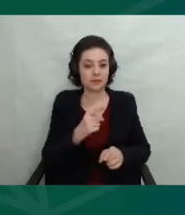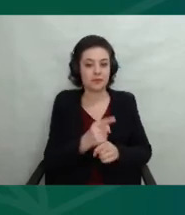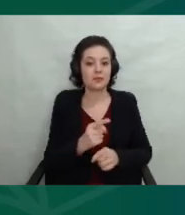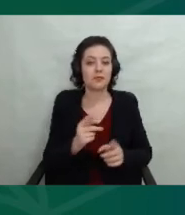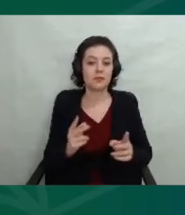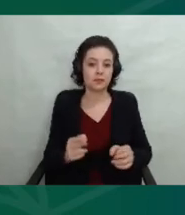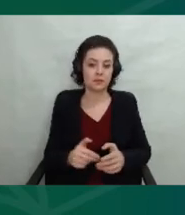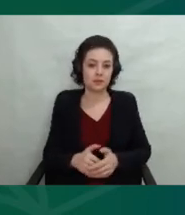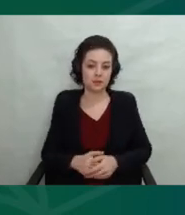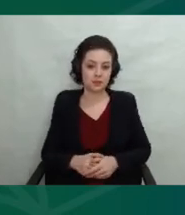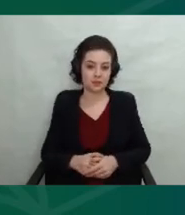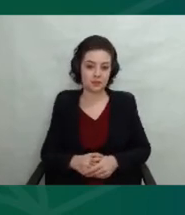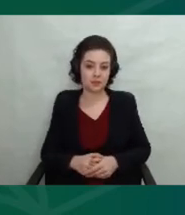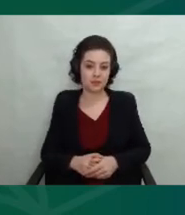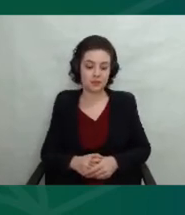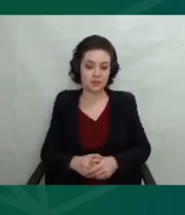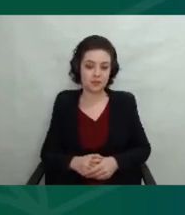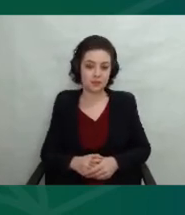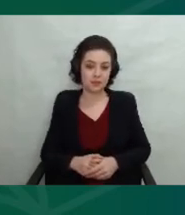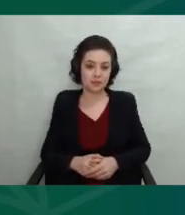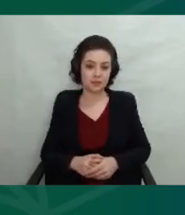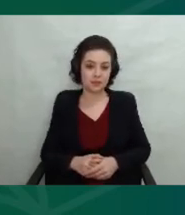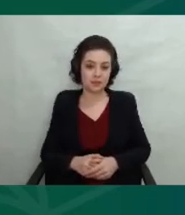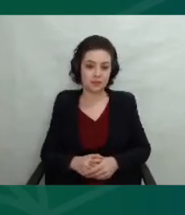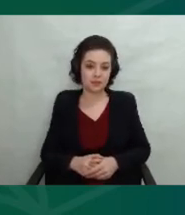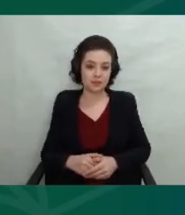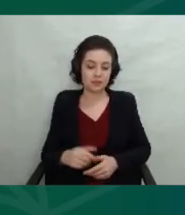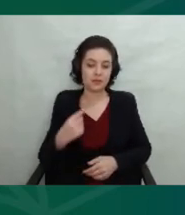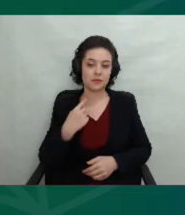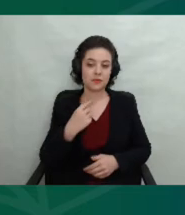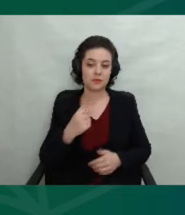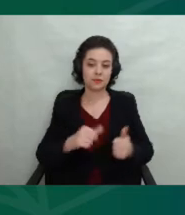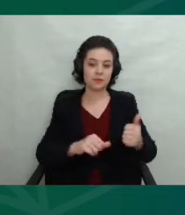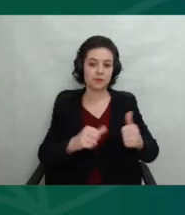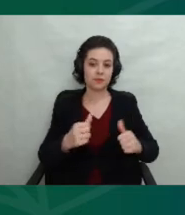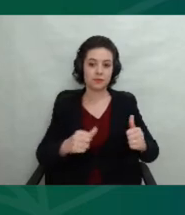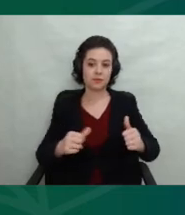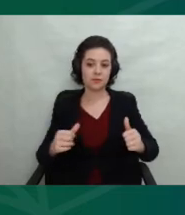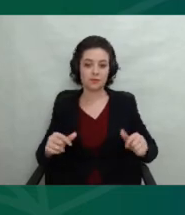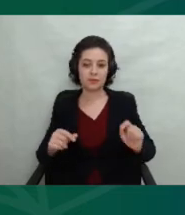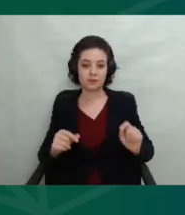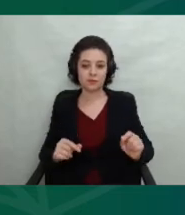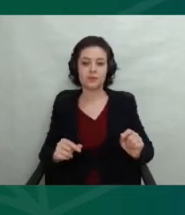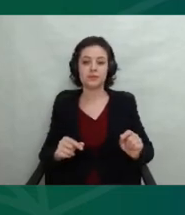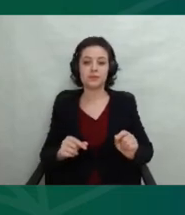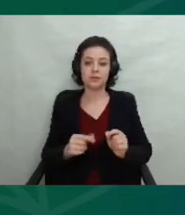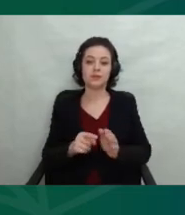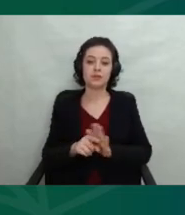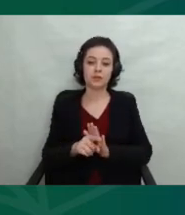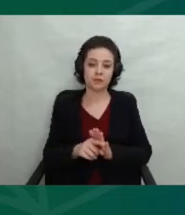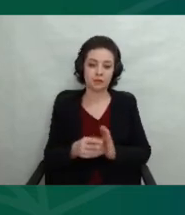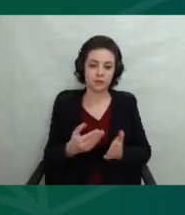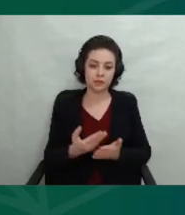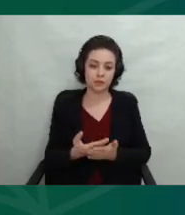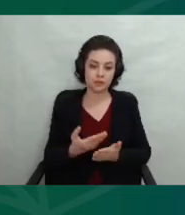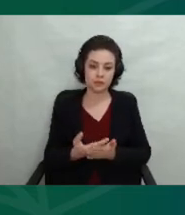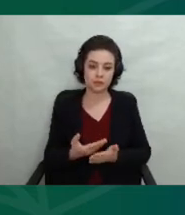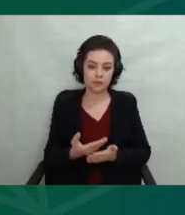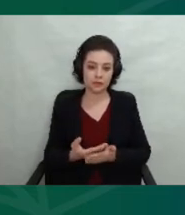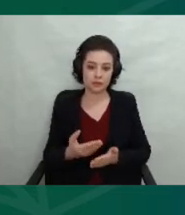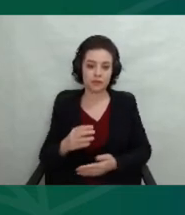Então, nós avaliamos o efeito desses PBPA, desses subprodutos, em células de cólon, de